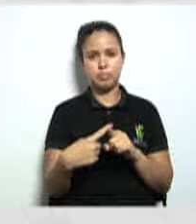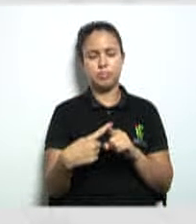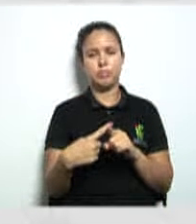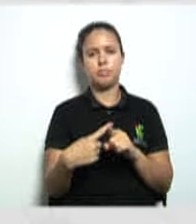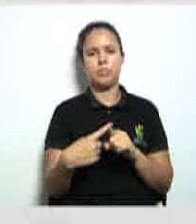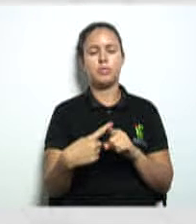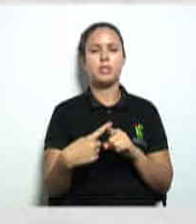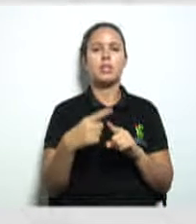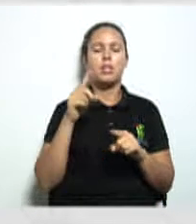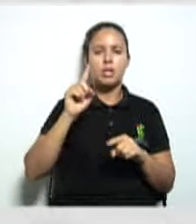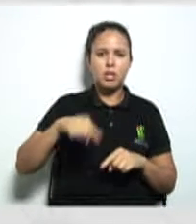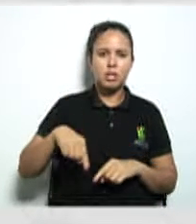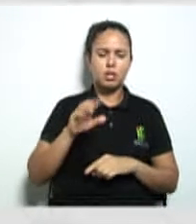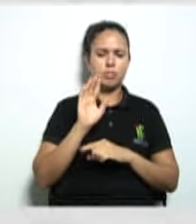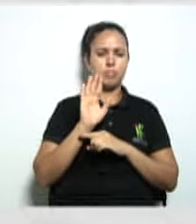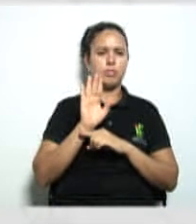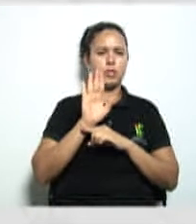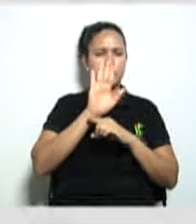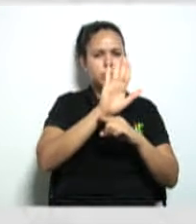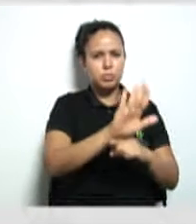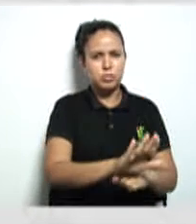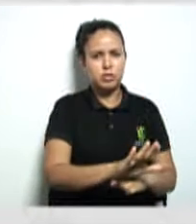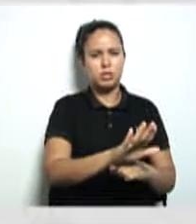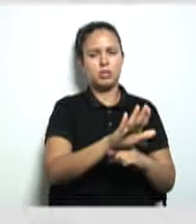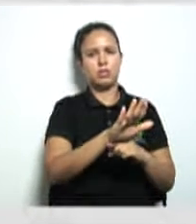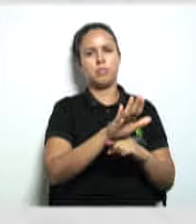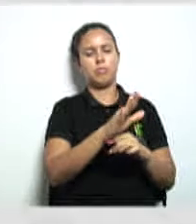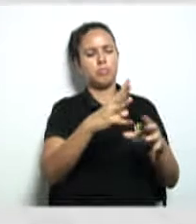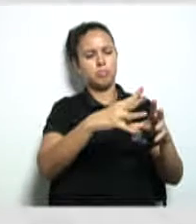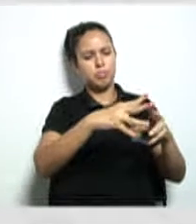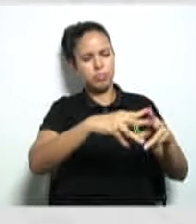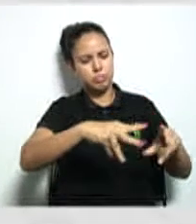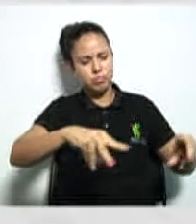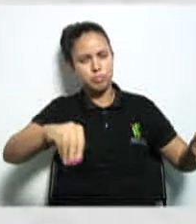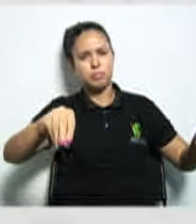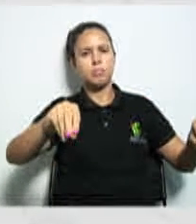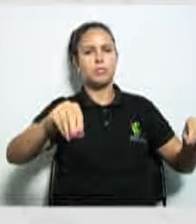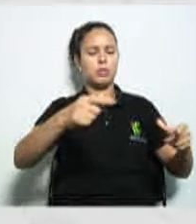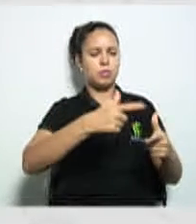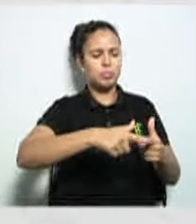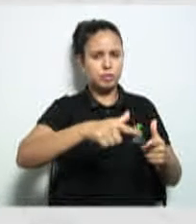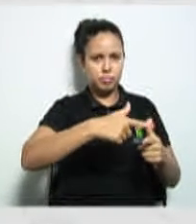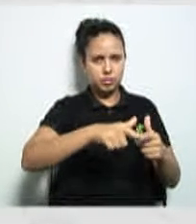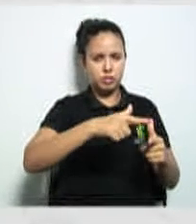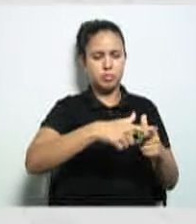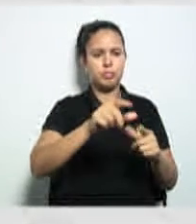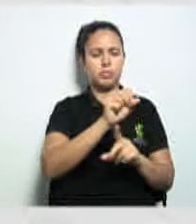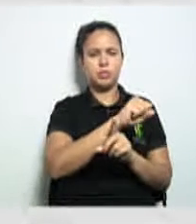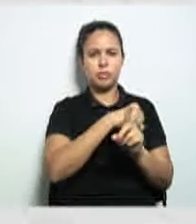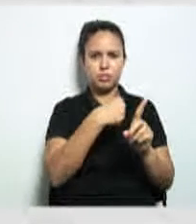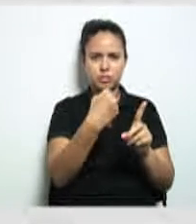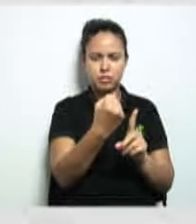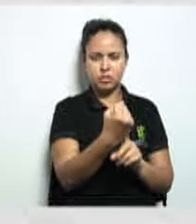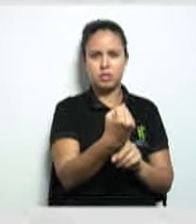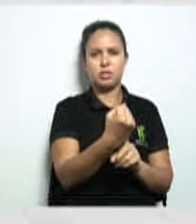para amenizar os traumas econômicos sociais, né? Em razão de quê?